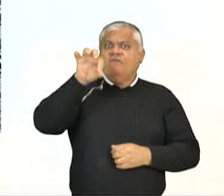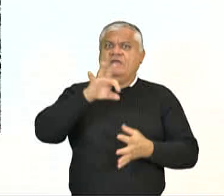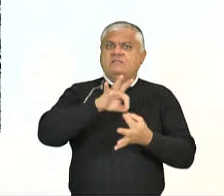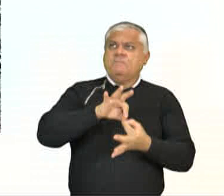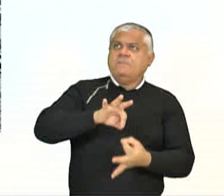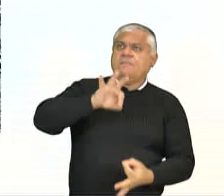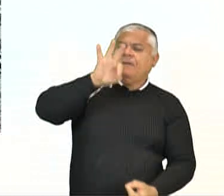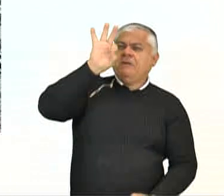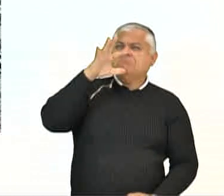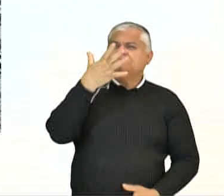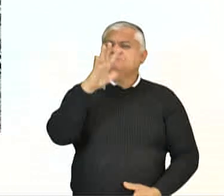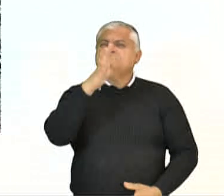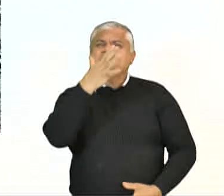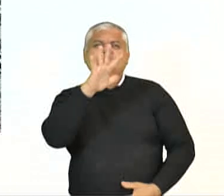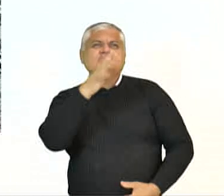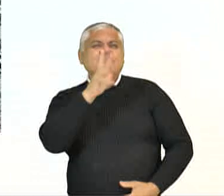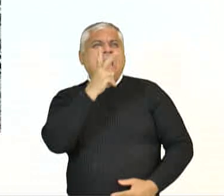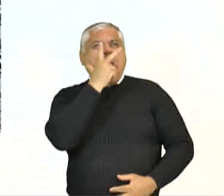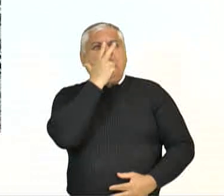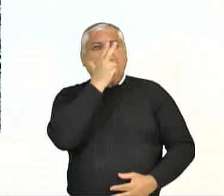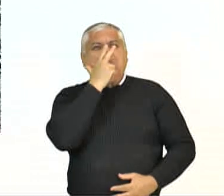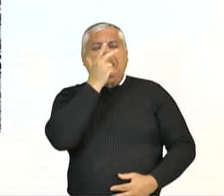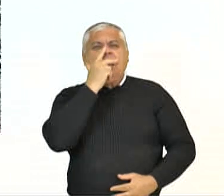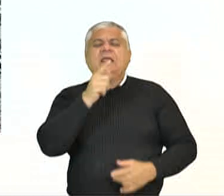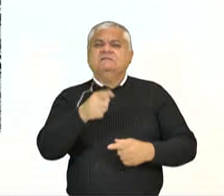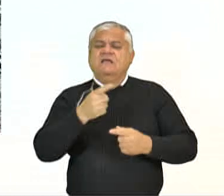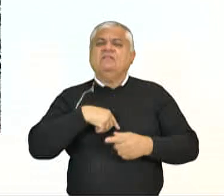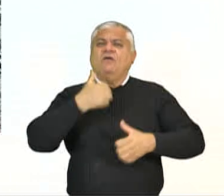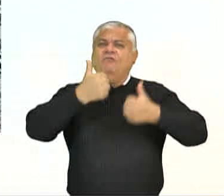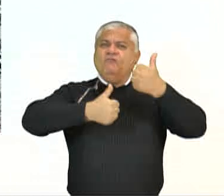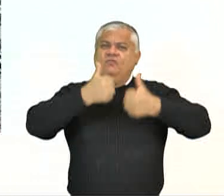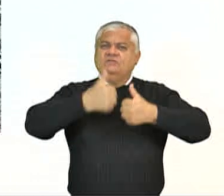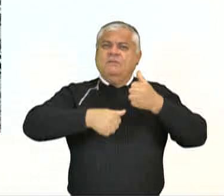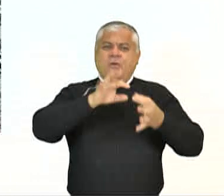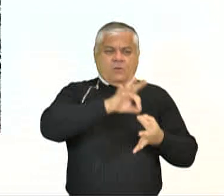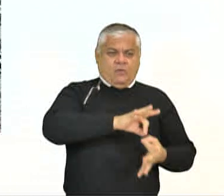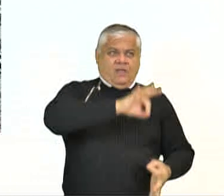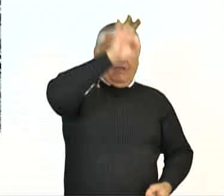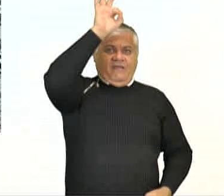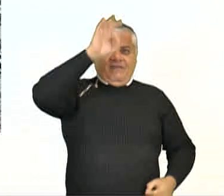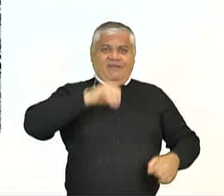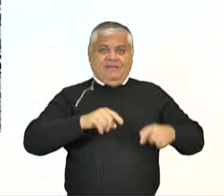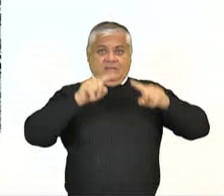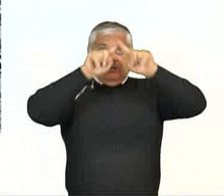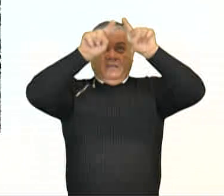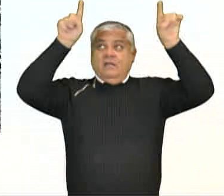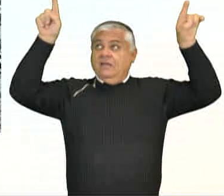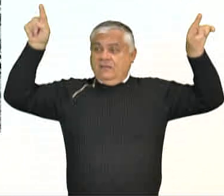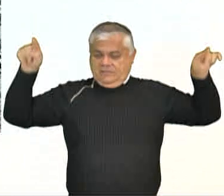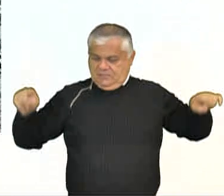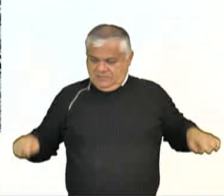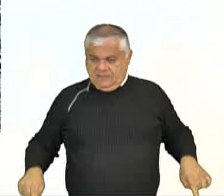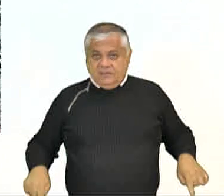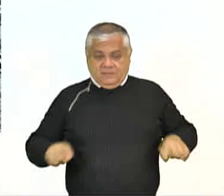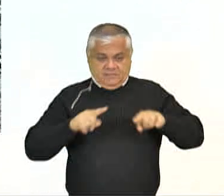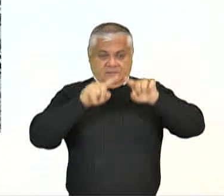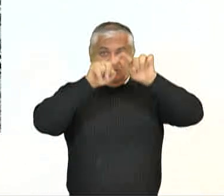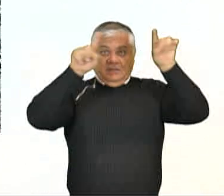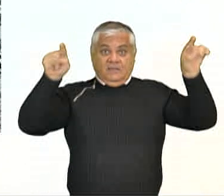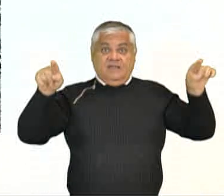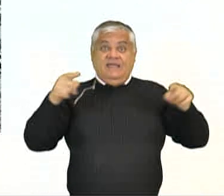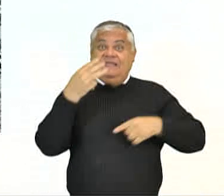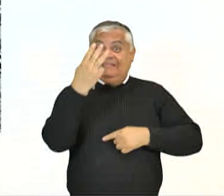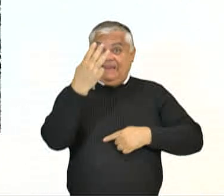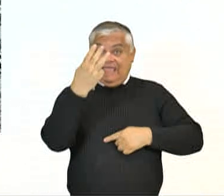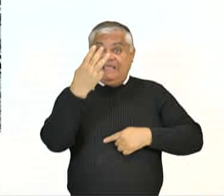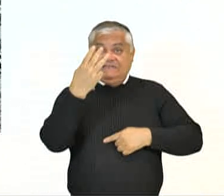1,90 m é quase o tamanho de uma baliza de futebol, de uma trave de futsal, perdão. A trave de futsal ela tem 3